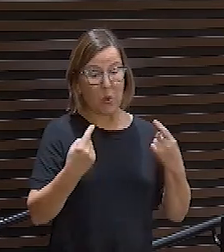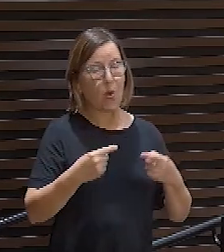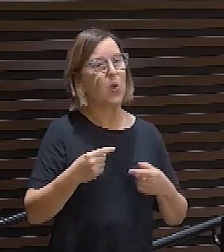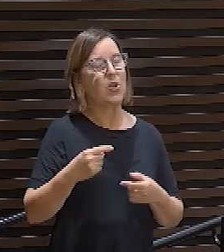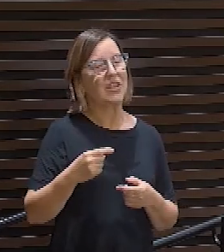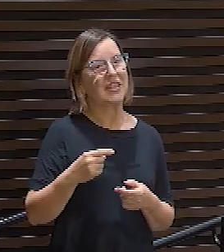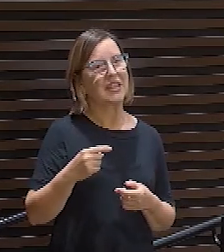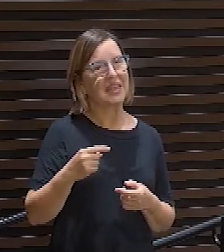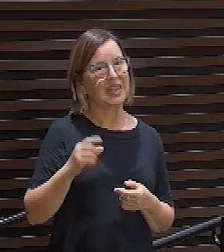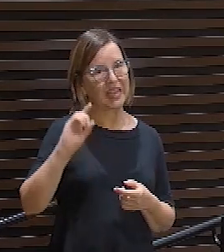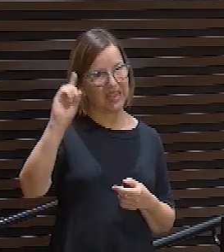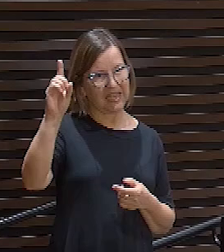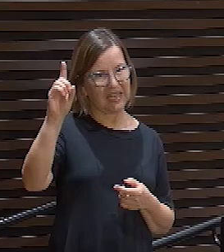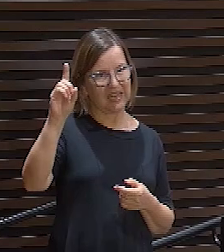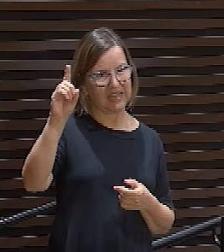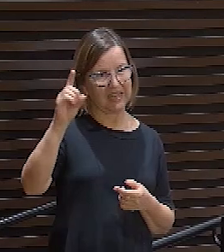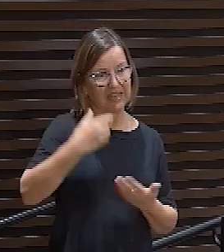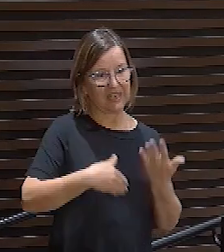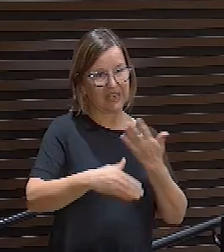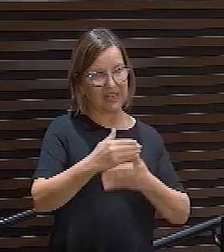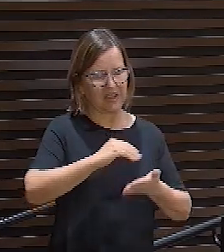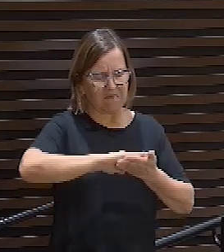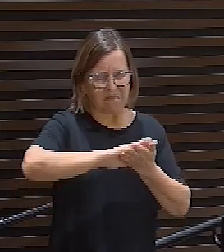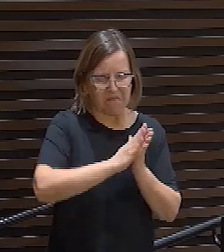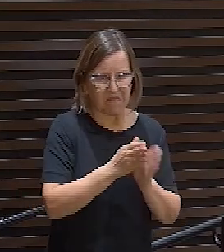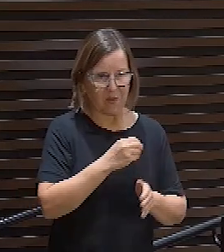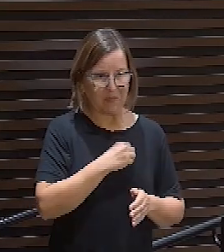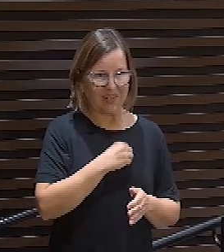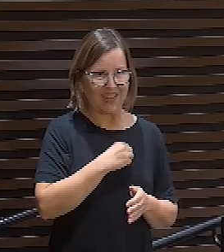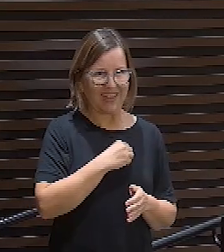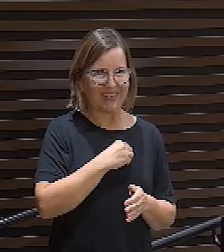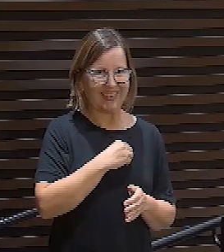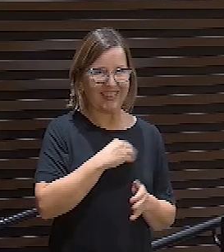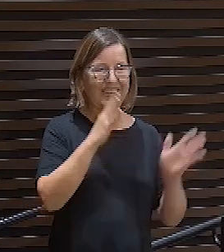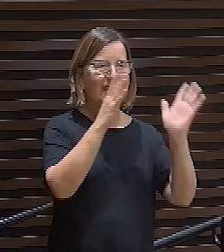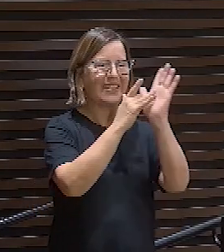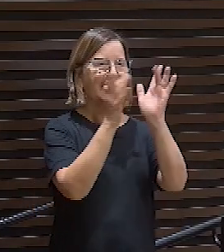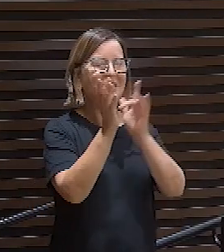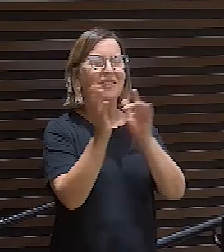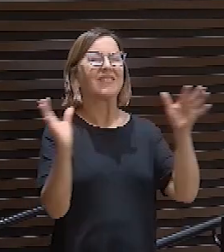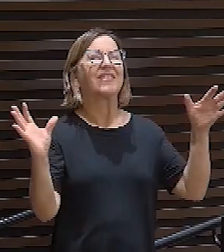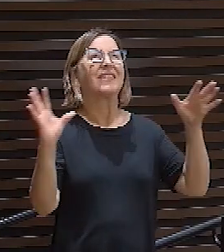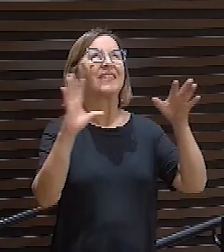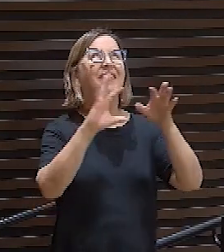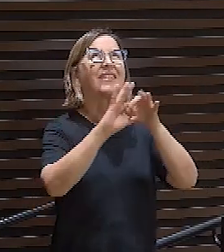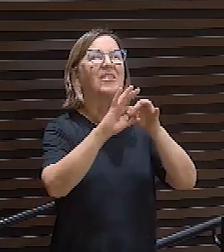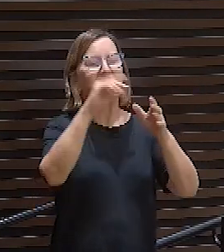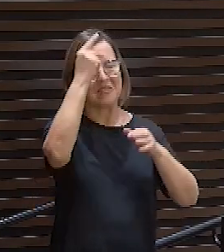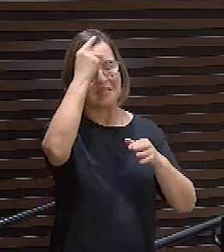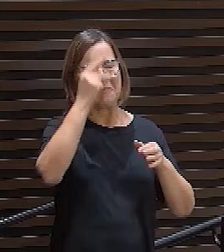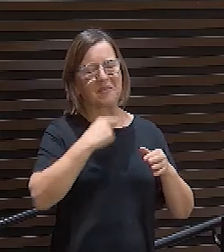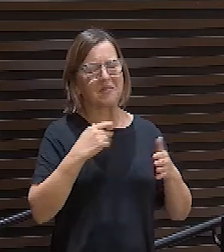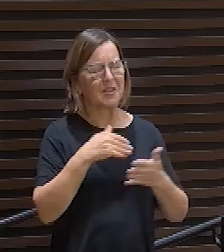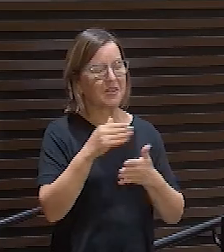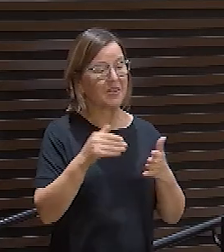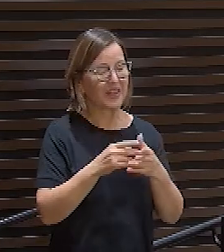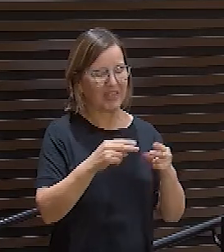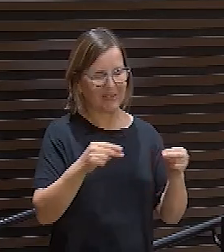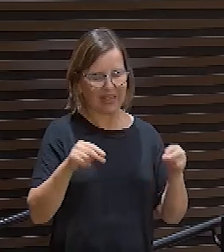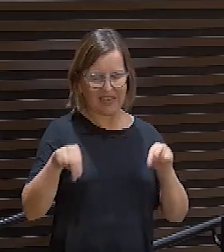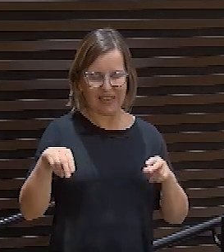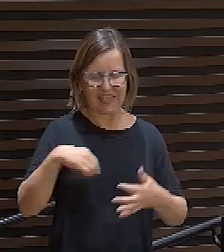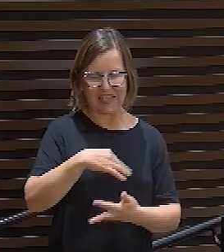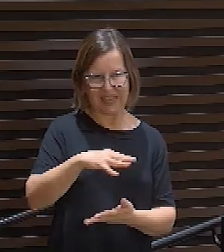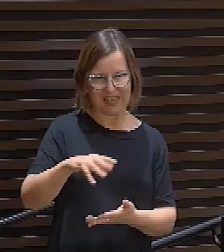da aniquilação do pecado, ele reconciliasse consigo mesmo todas as coisas, quer sobre a terra, quer